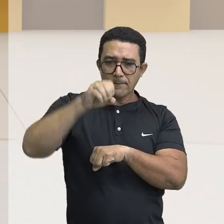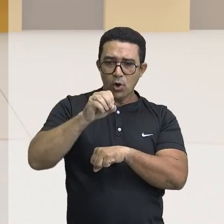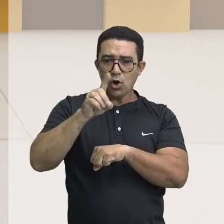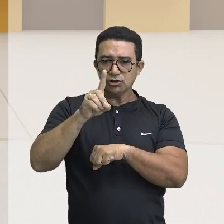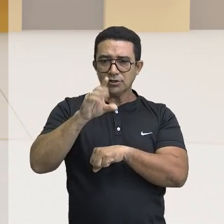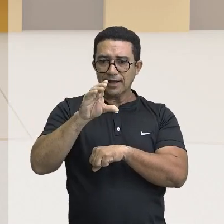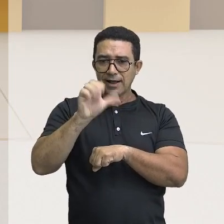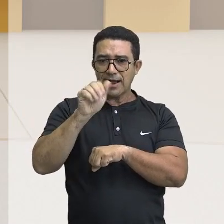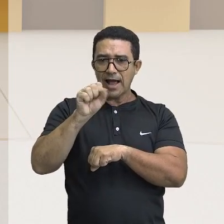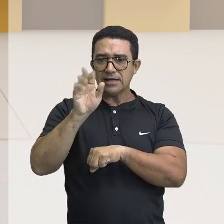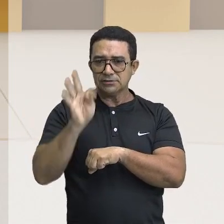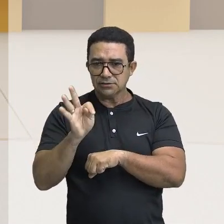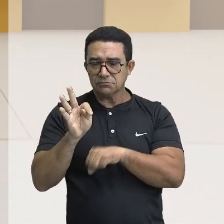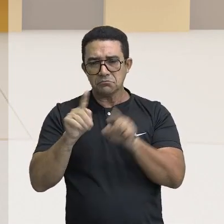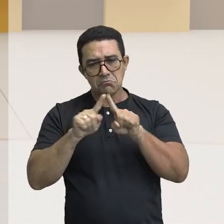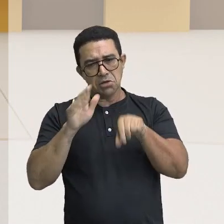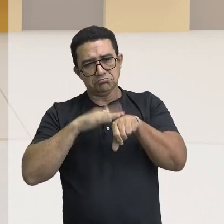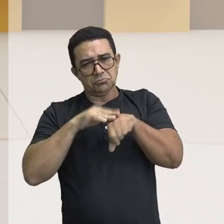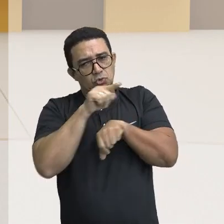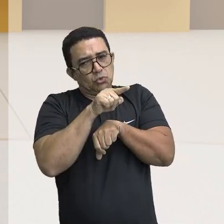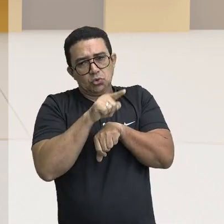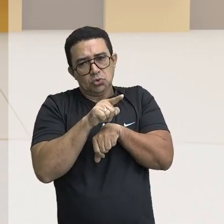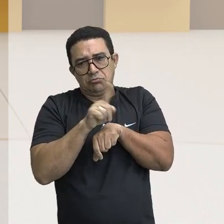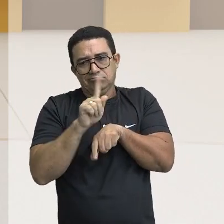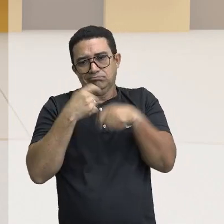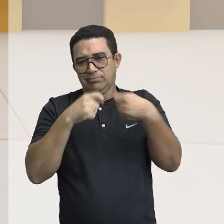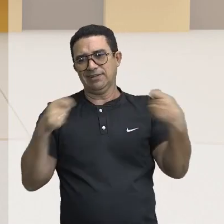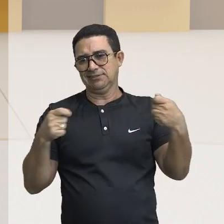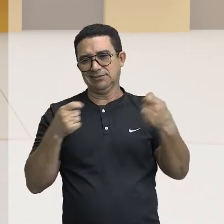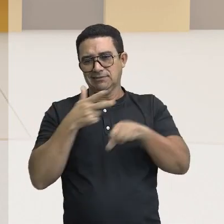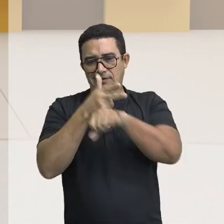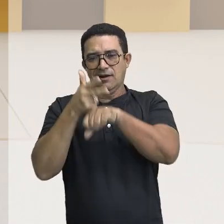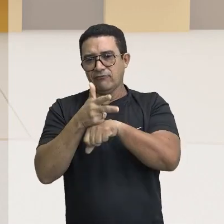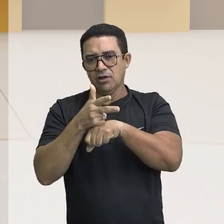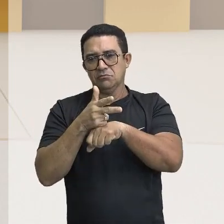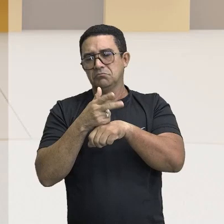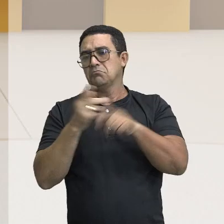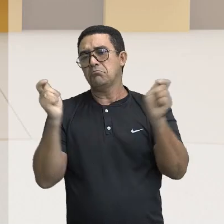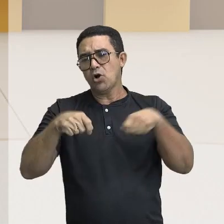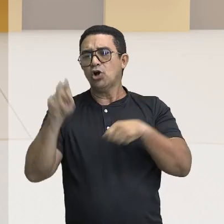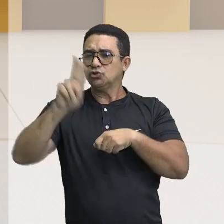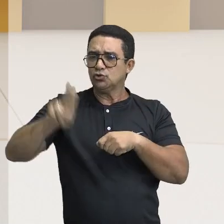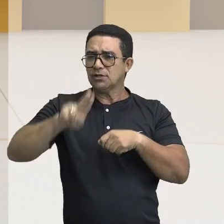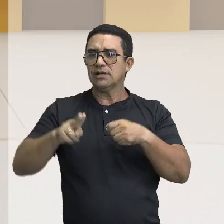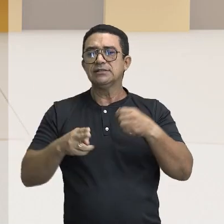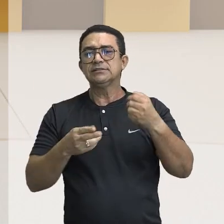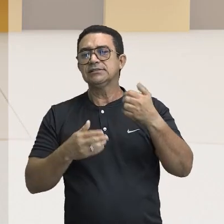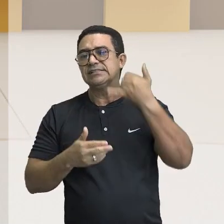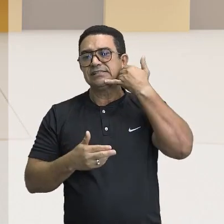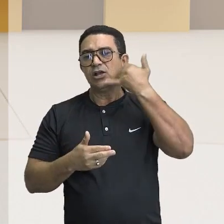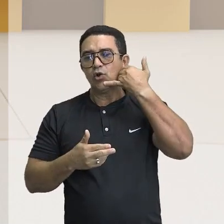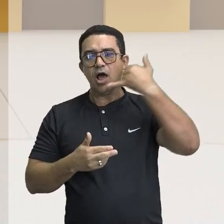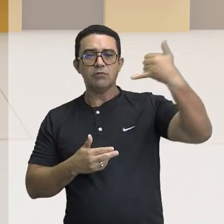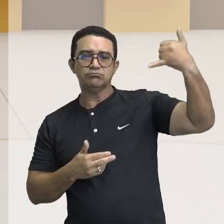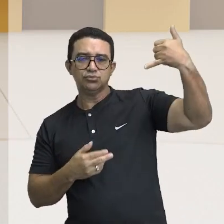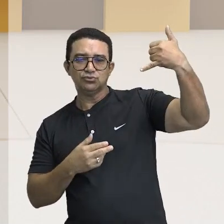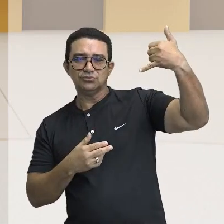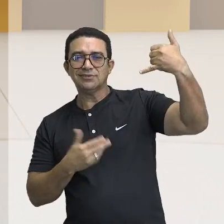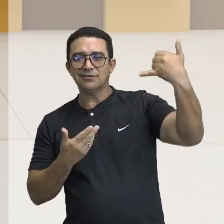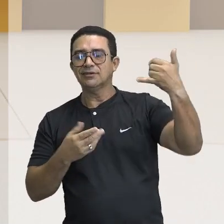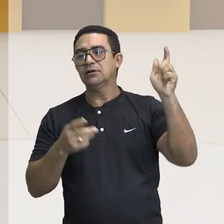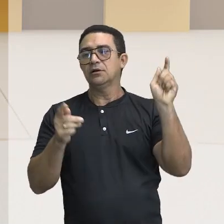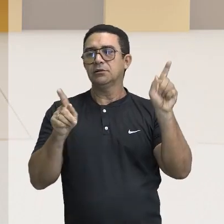não precisa gravar um vídeo, você pode só gravar até no seu celular mesmo, voz, como um bate-papo, como